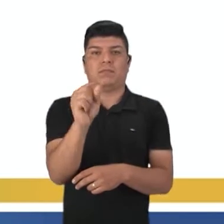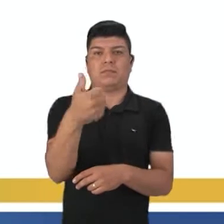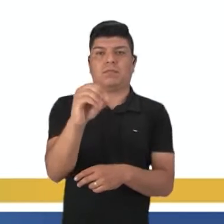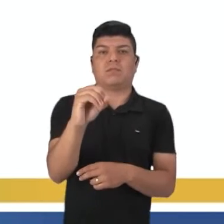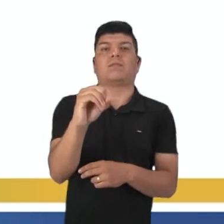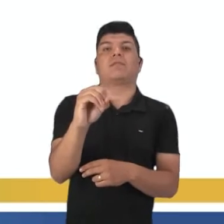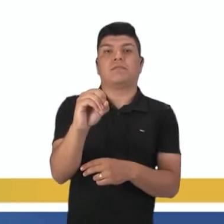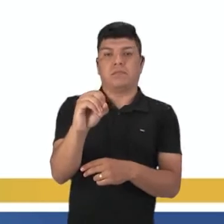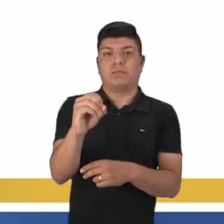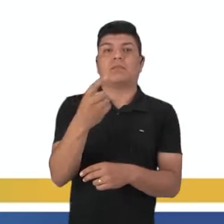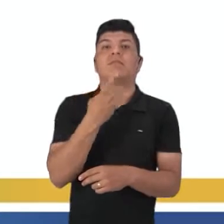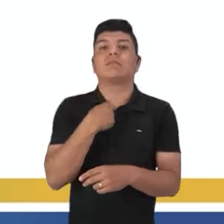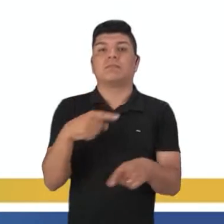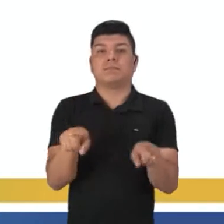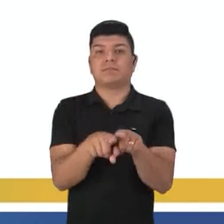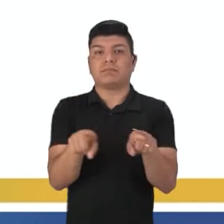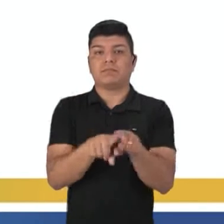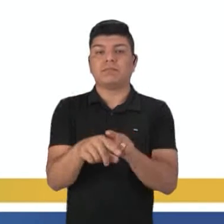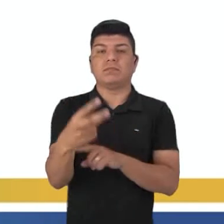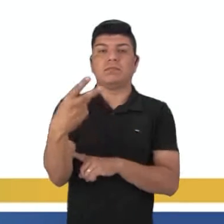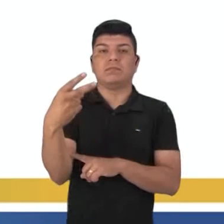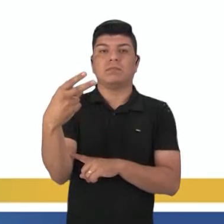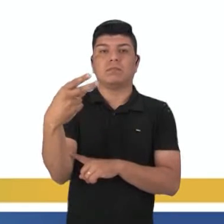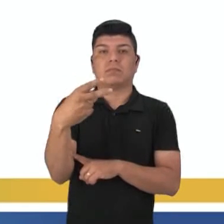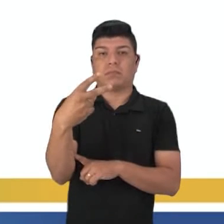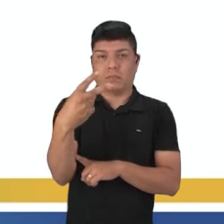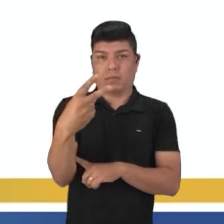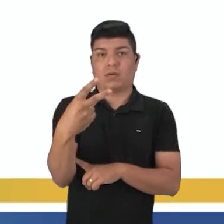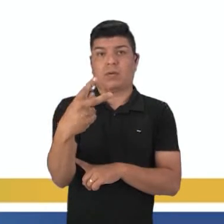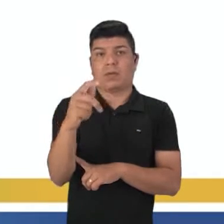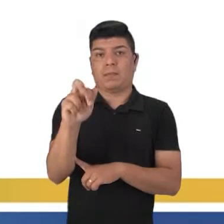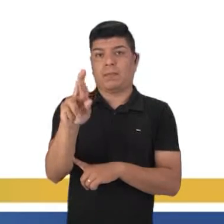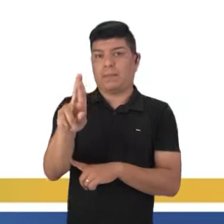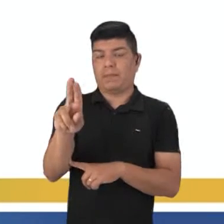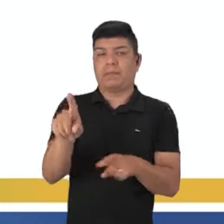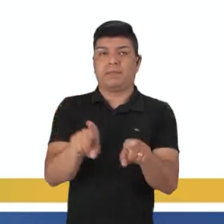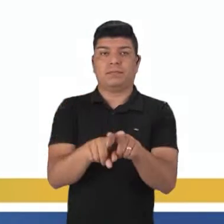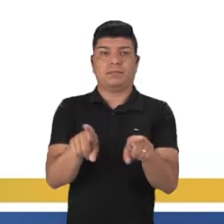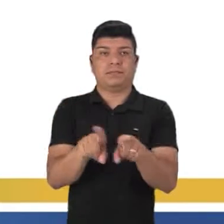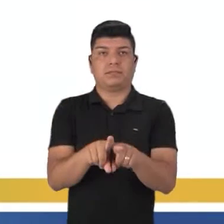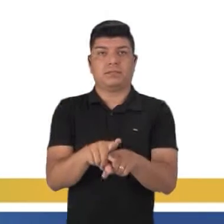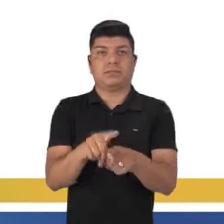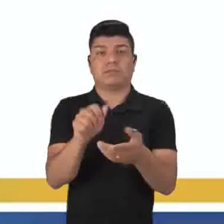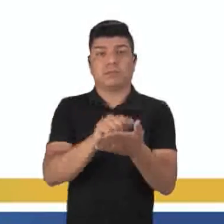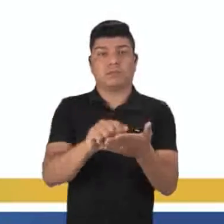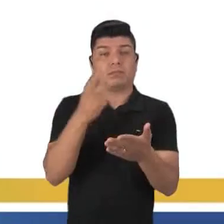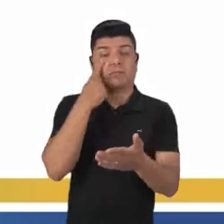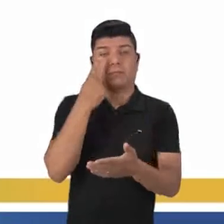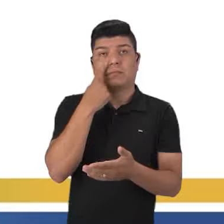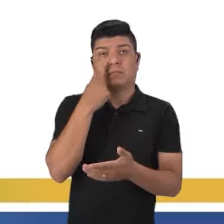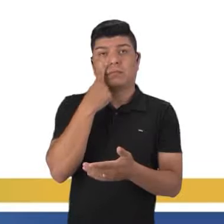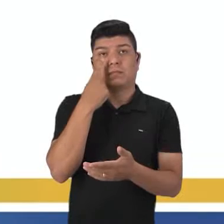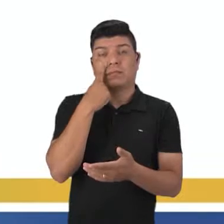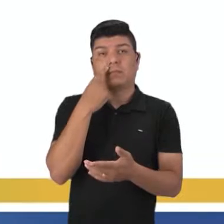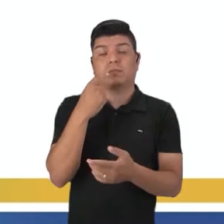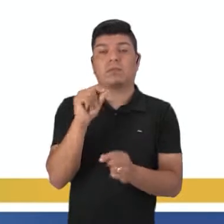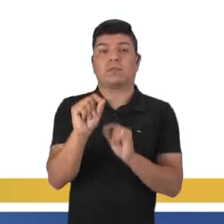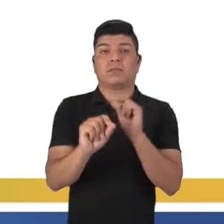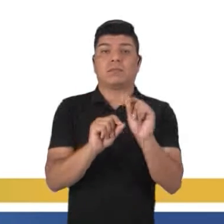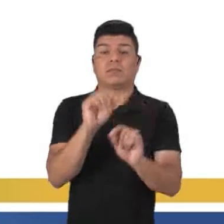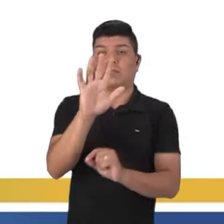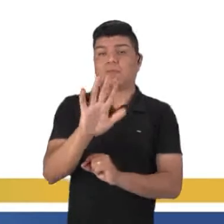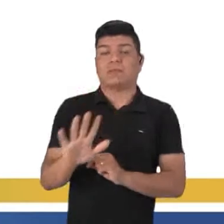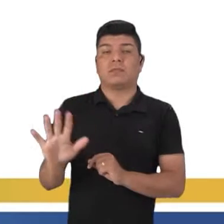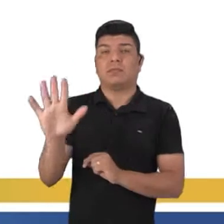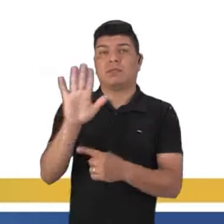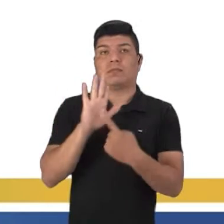10, pois também desejamos, né, que o segundo número anotado seja par. Então, note que no nosso caso aqui favorável, né, nosso espaço